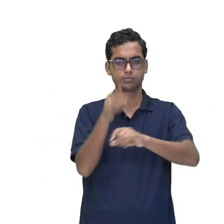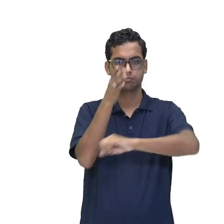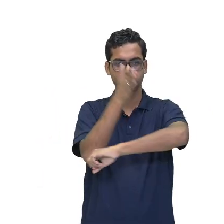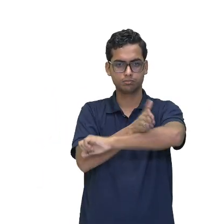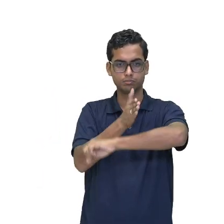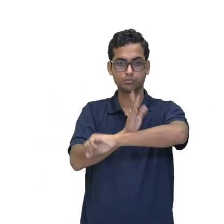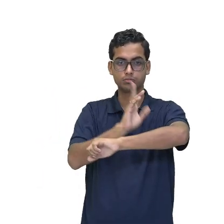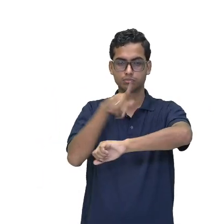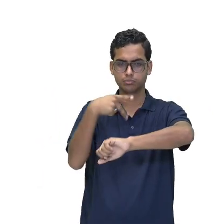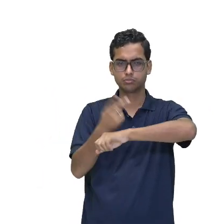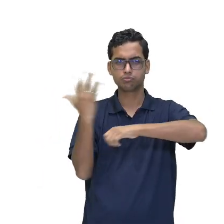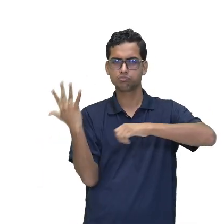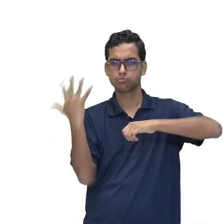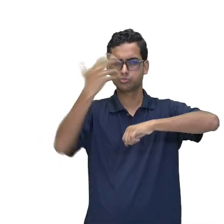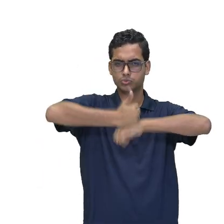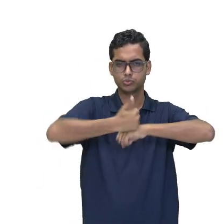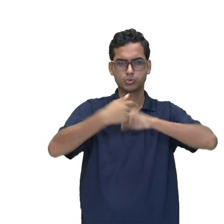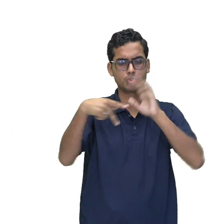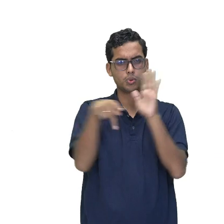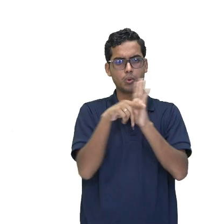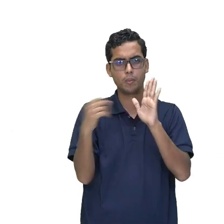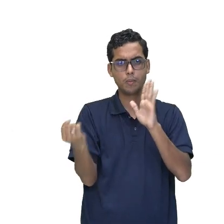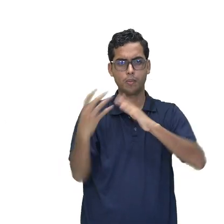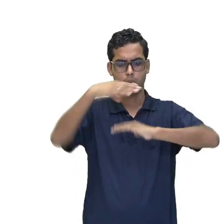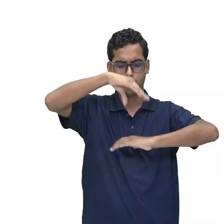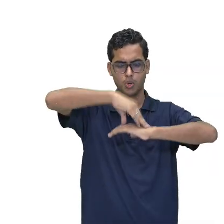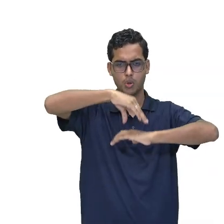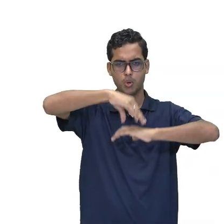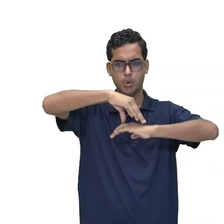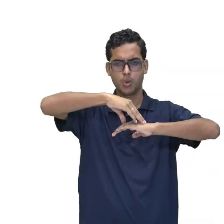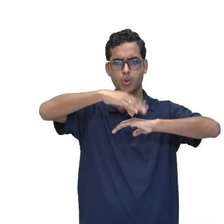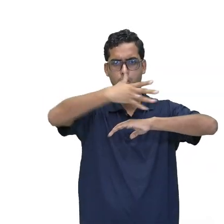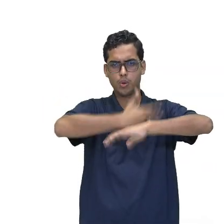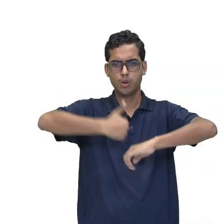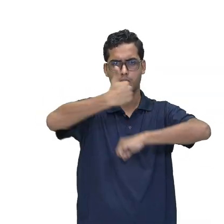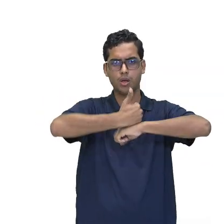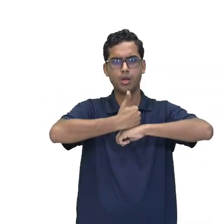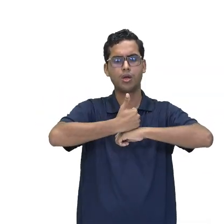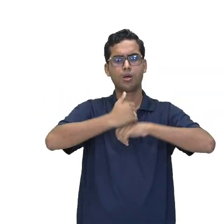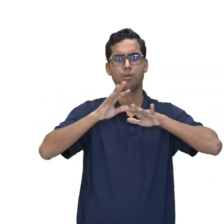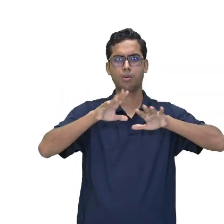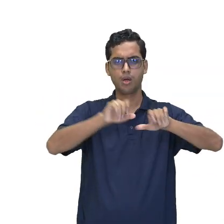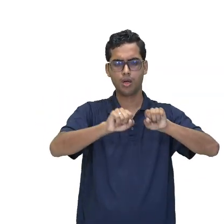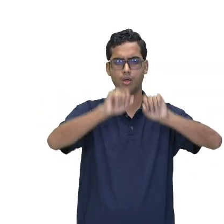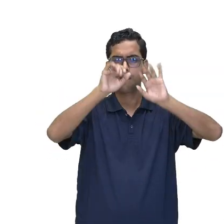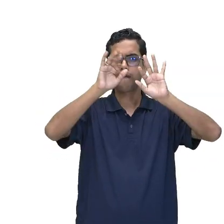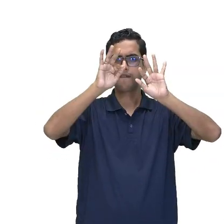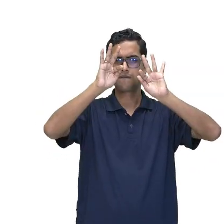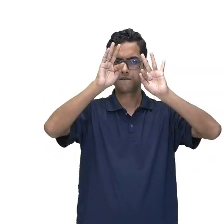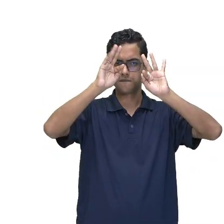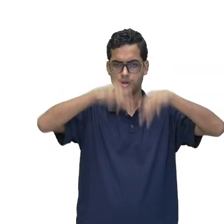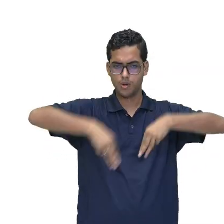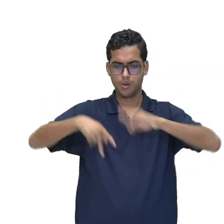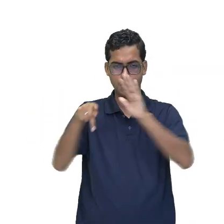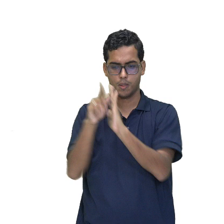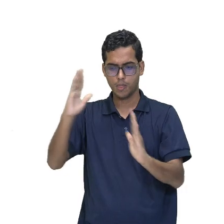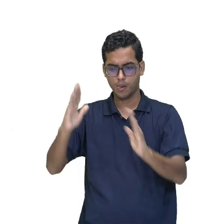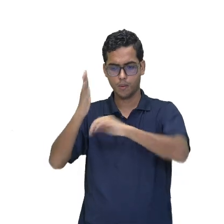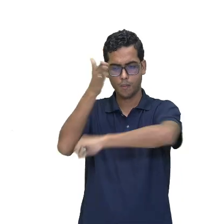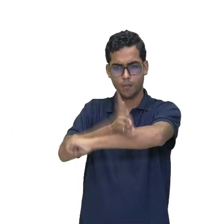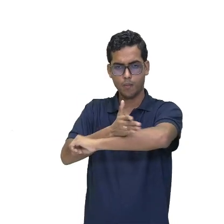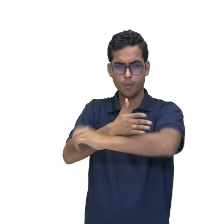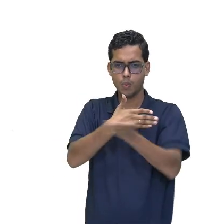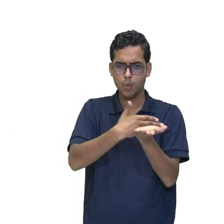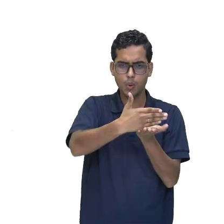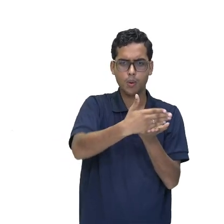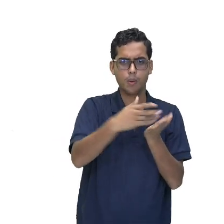de Constantinopla, marcando justamente esse período se encerrando, dando início ao período,